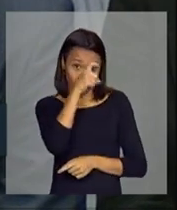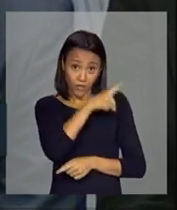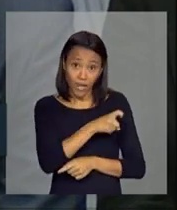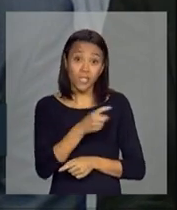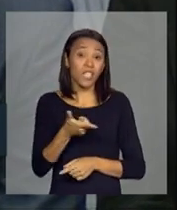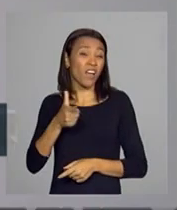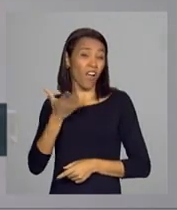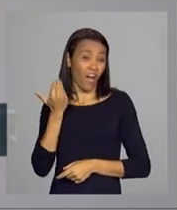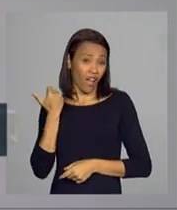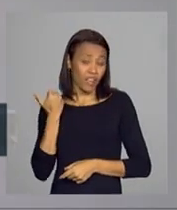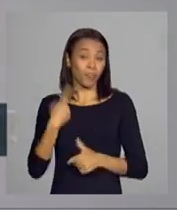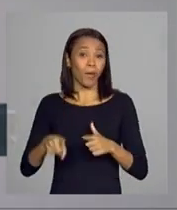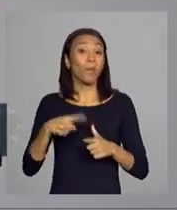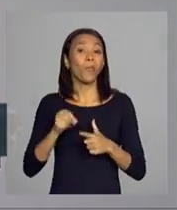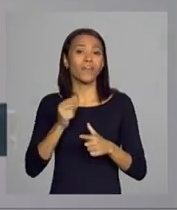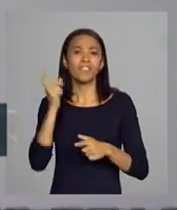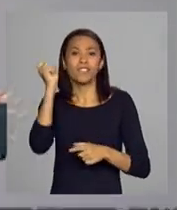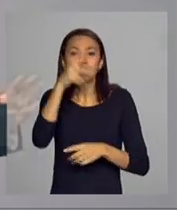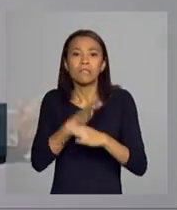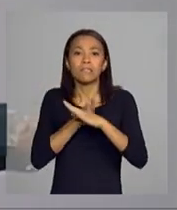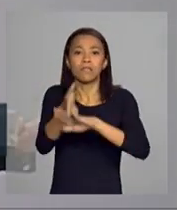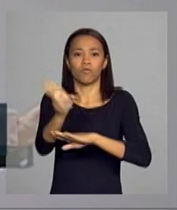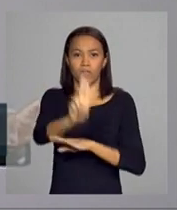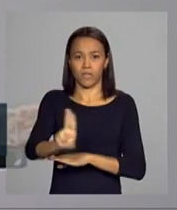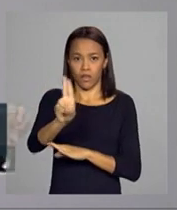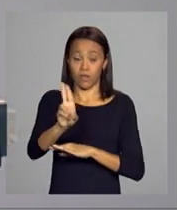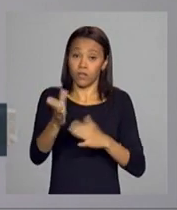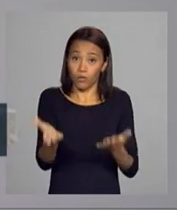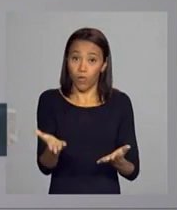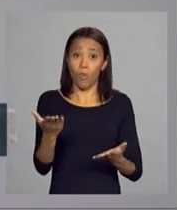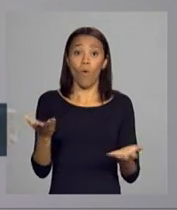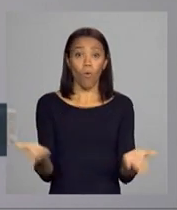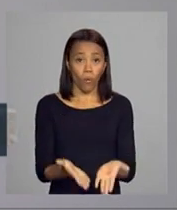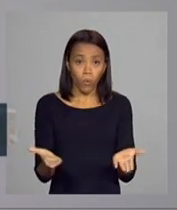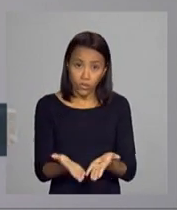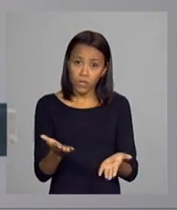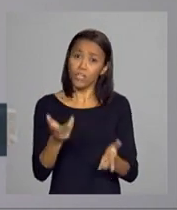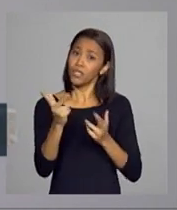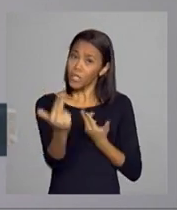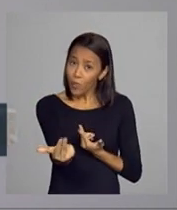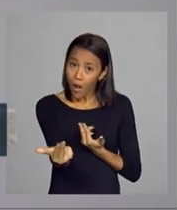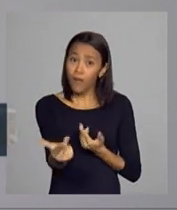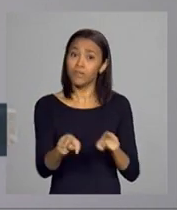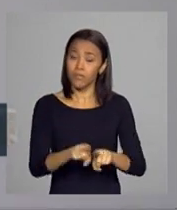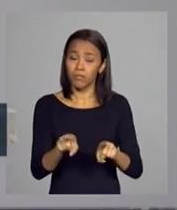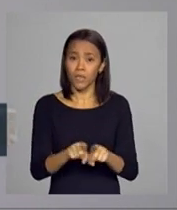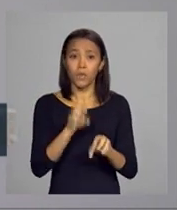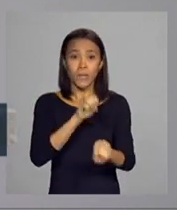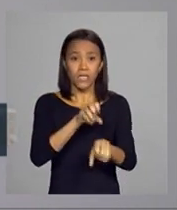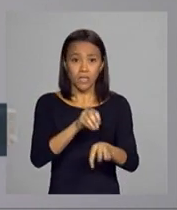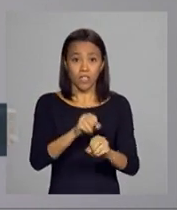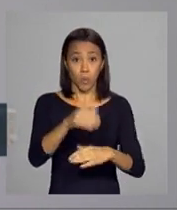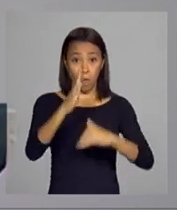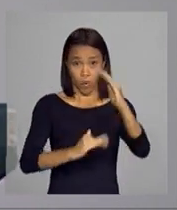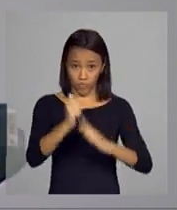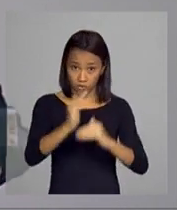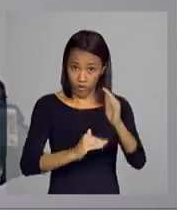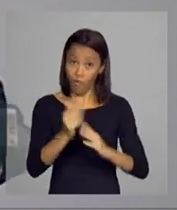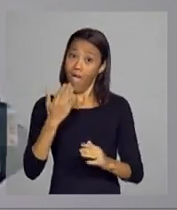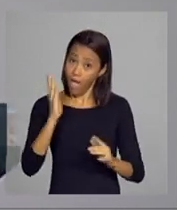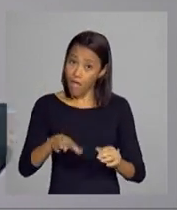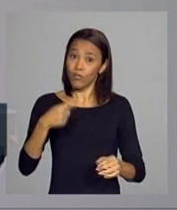no Brasil. E a senhora diz o seguinte: nós temos que fazer o mesmo em relação à educação profissional. E é o que nós estamos